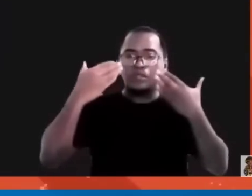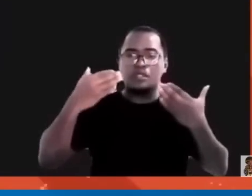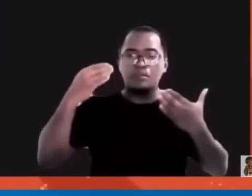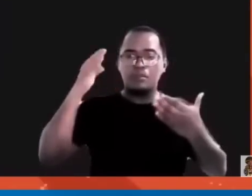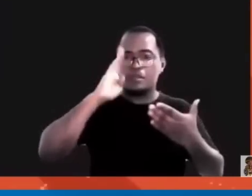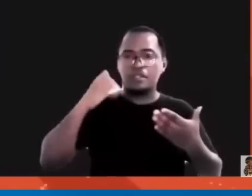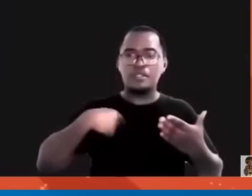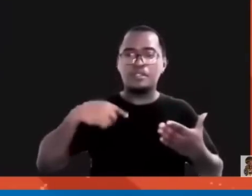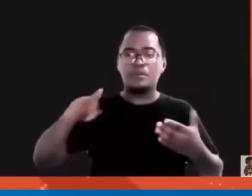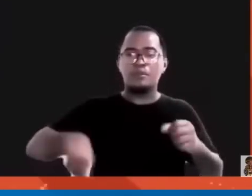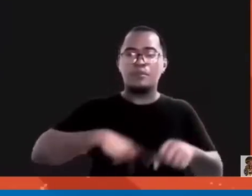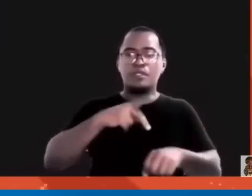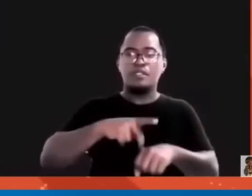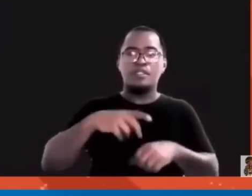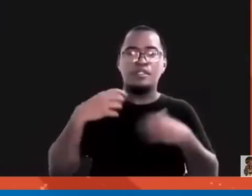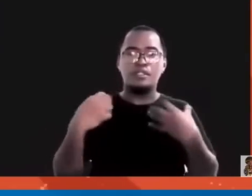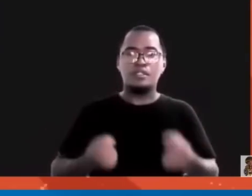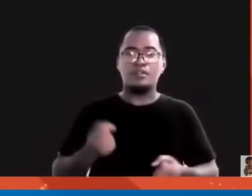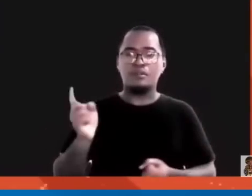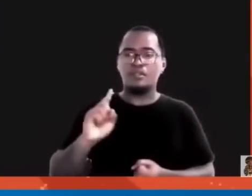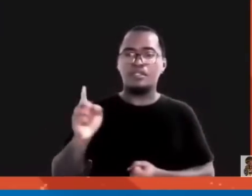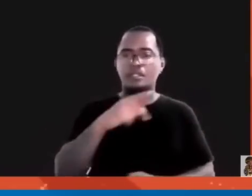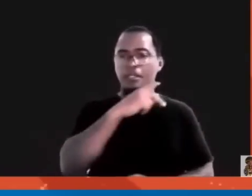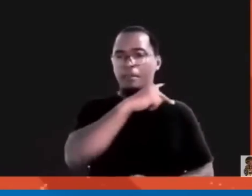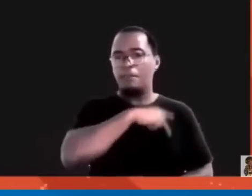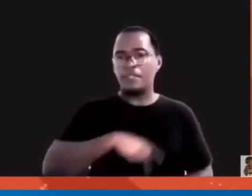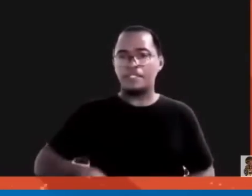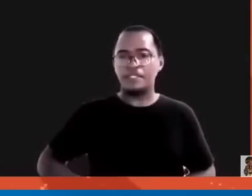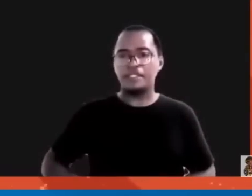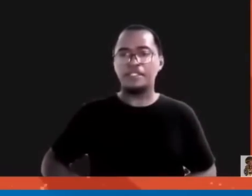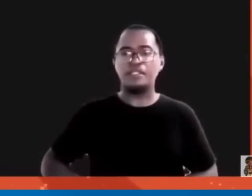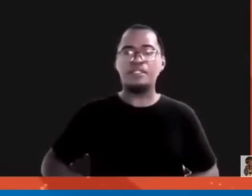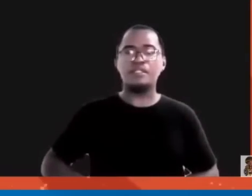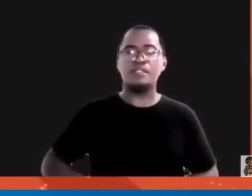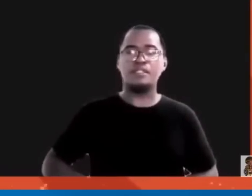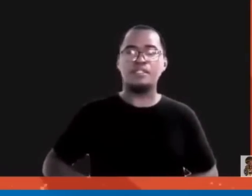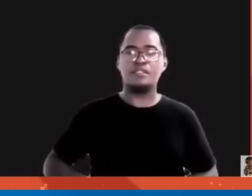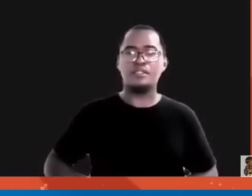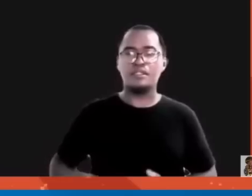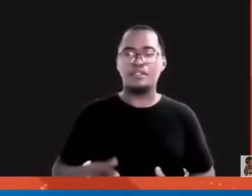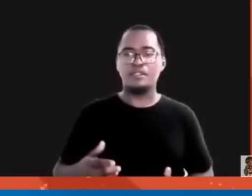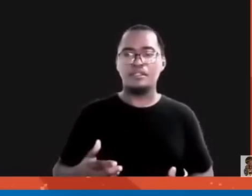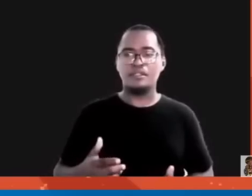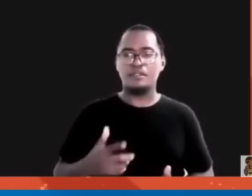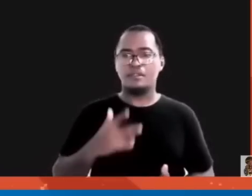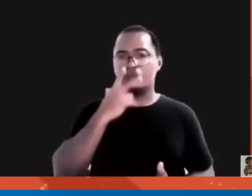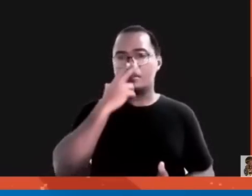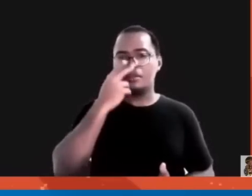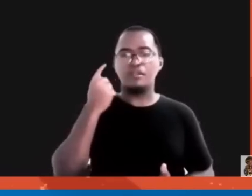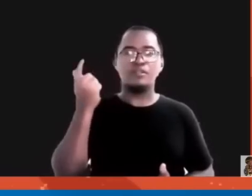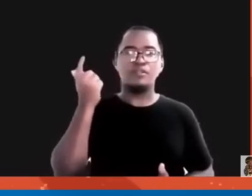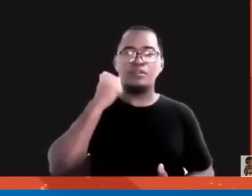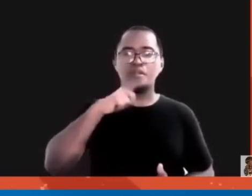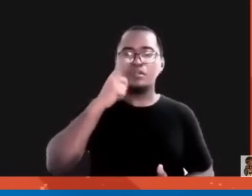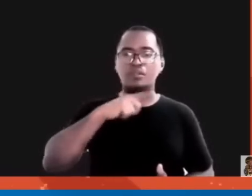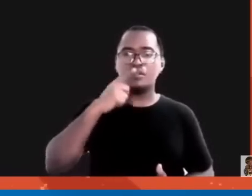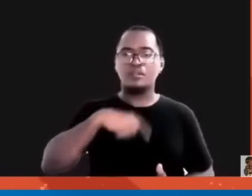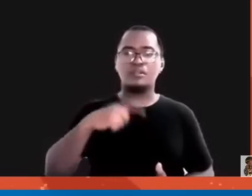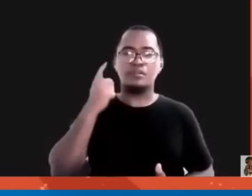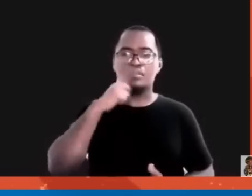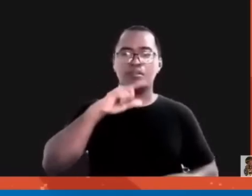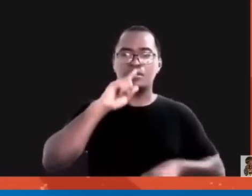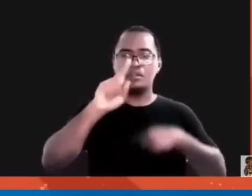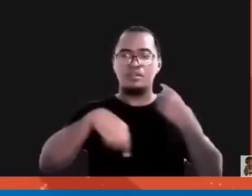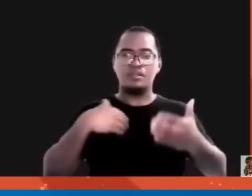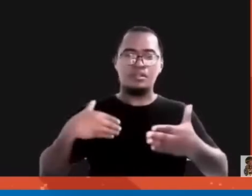aceita ter o presidente da República como nós conseguimos colocar nessa